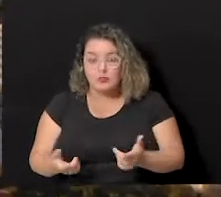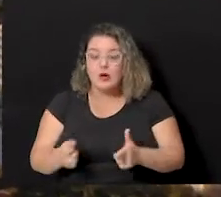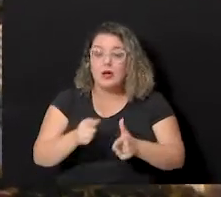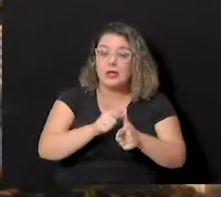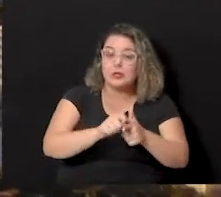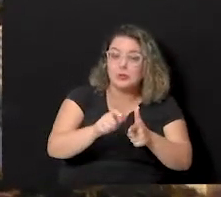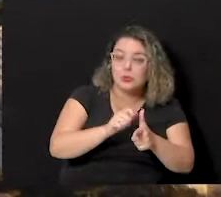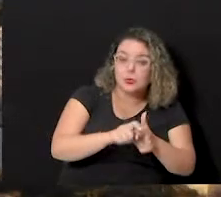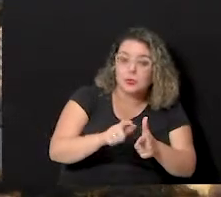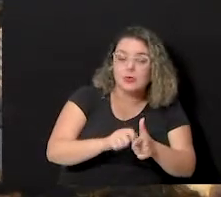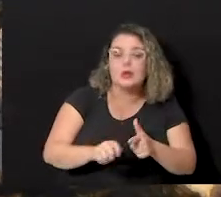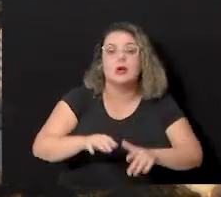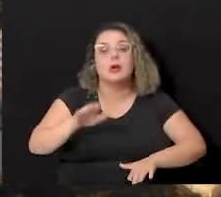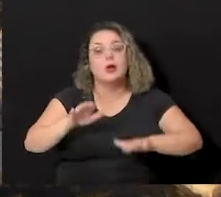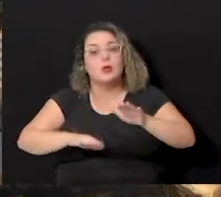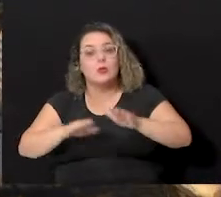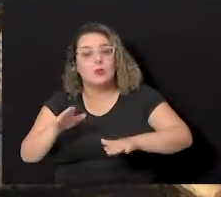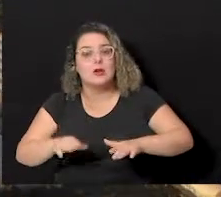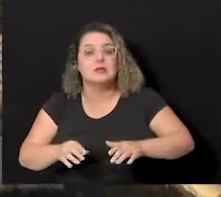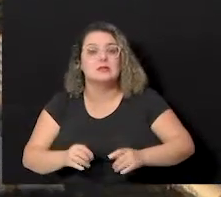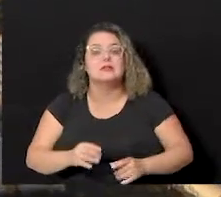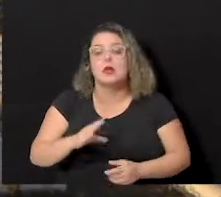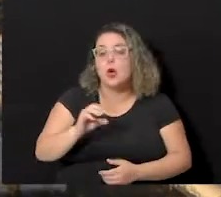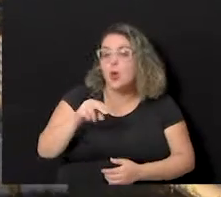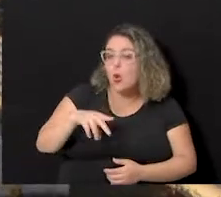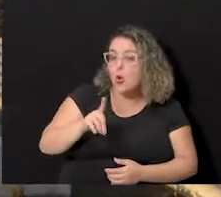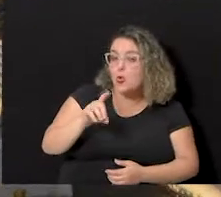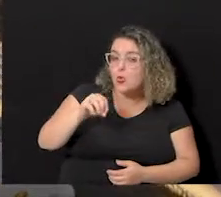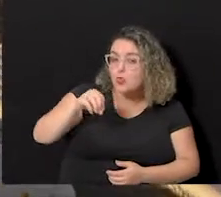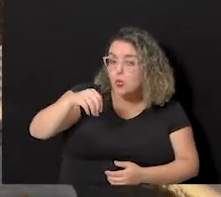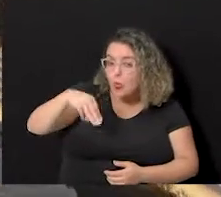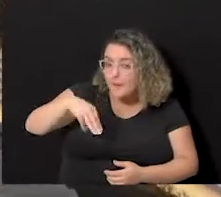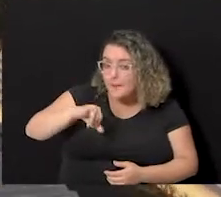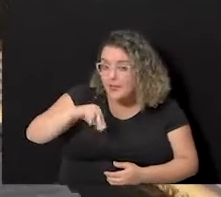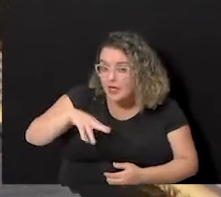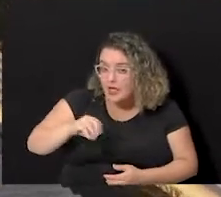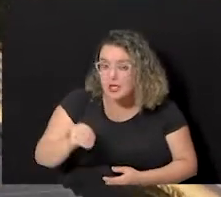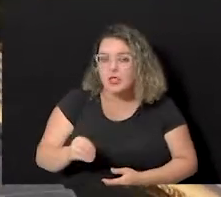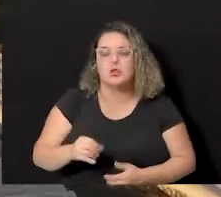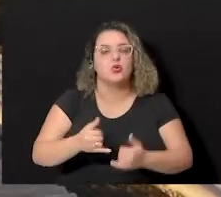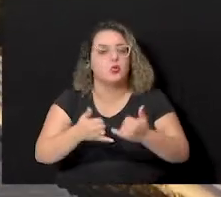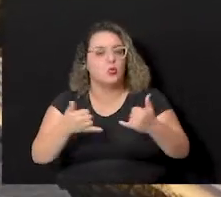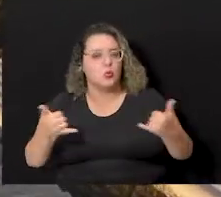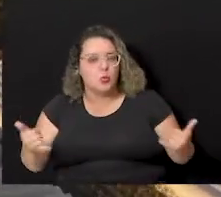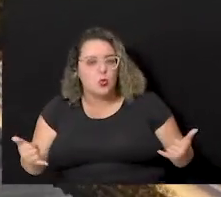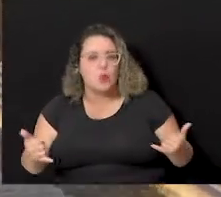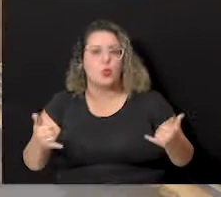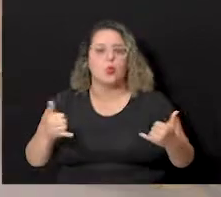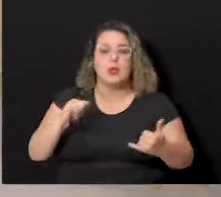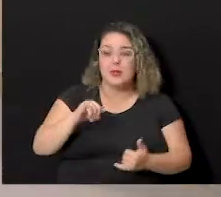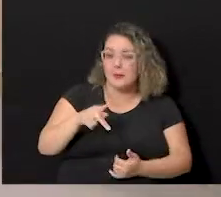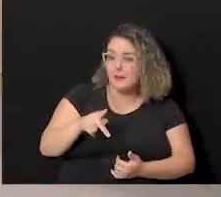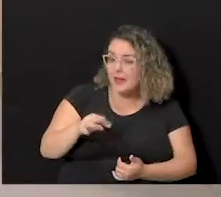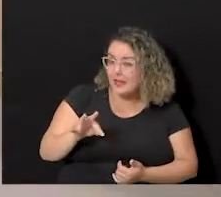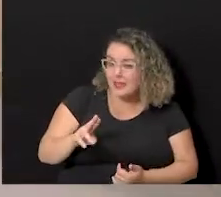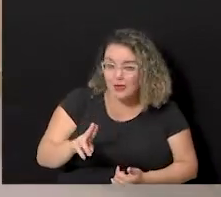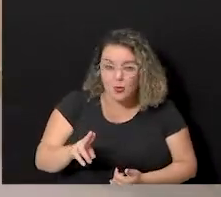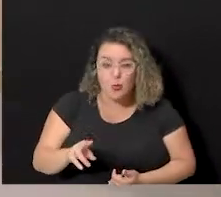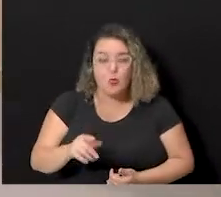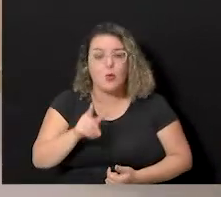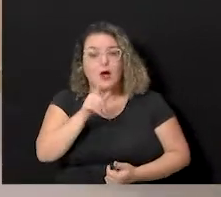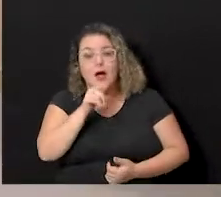a aluguel, muitas vezes condomínio, IPTU, custo de energia, custo de água, custo